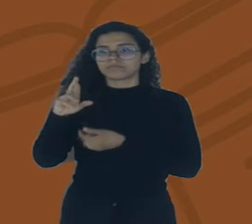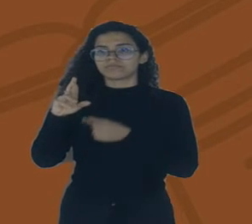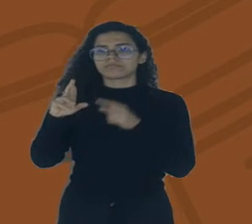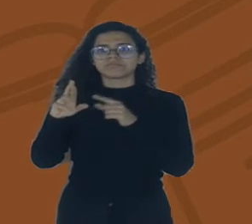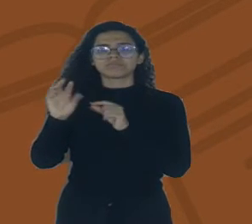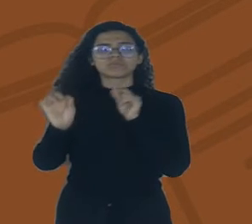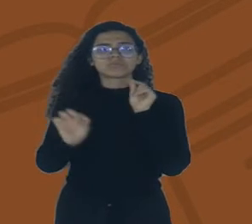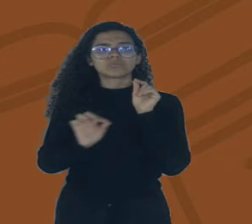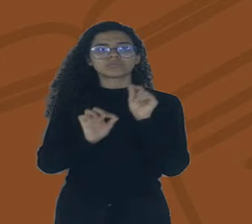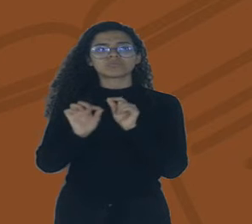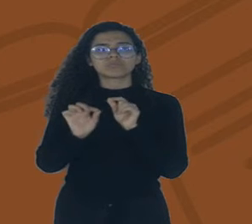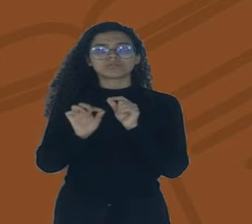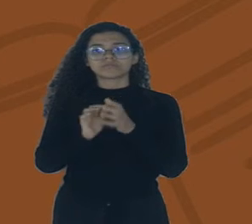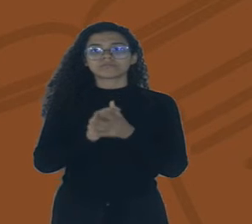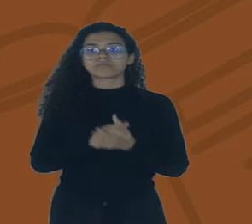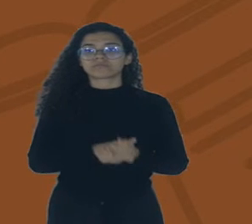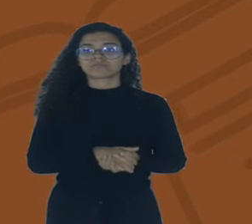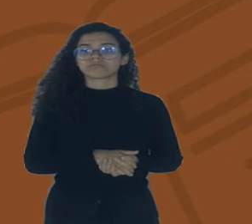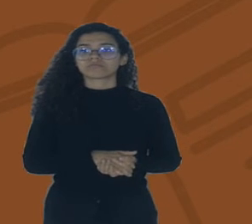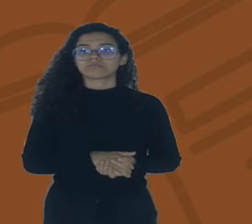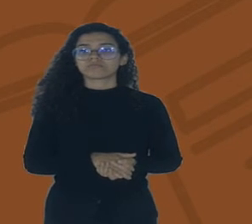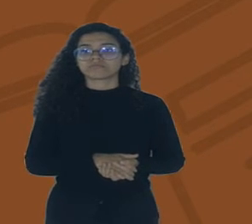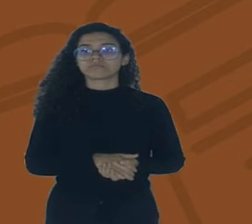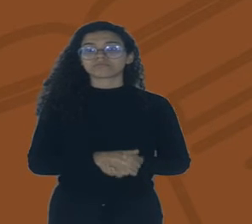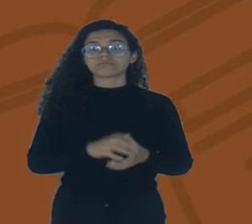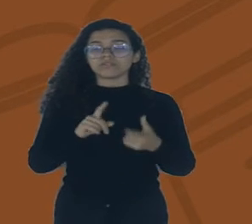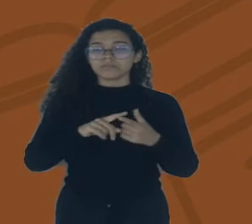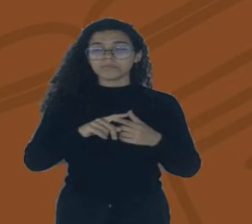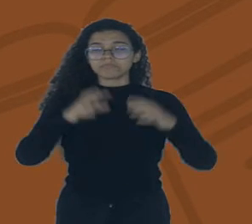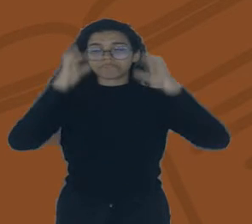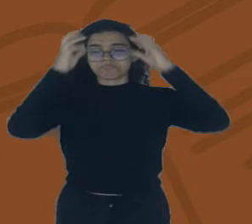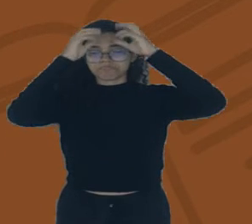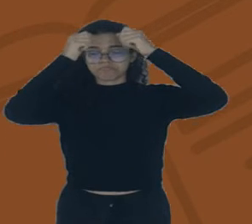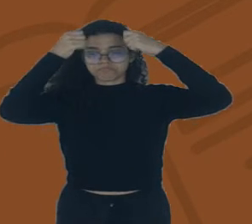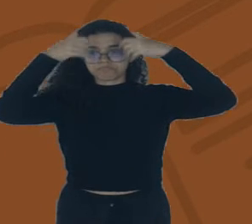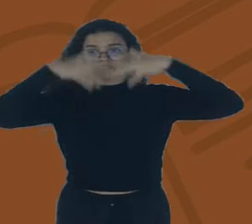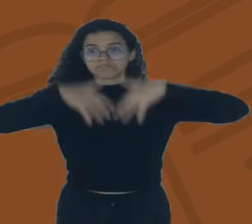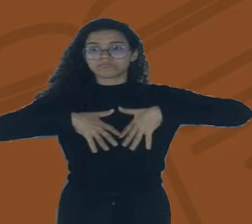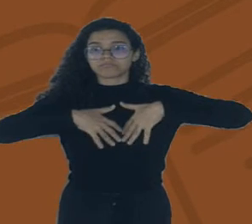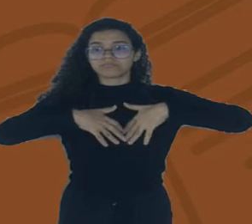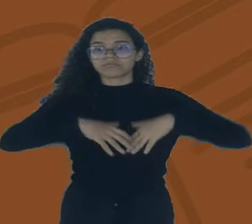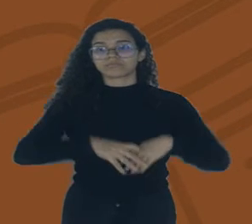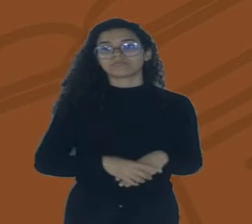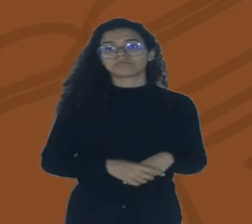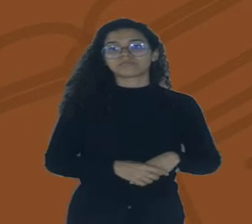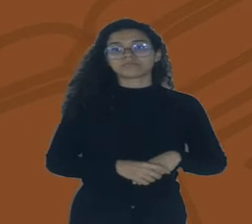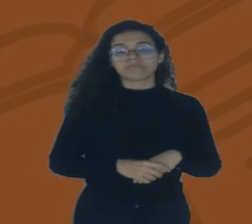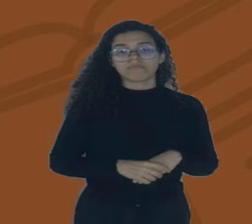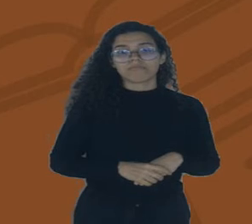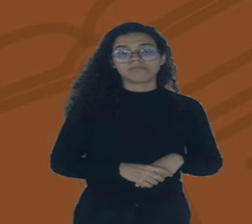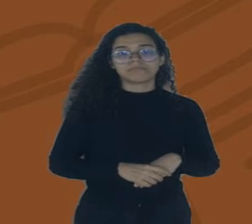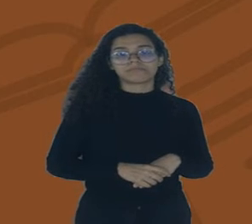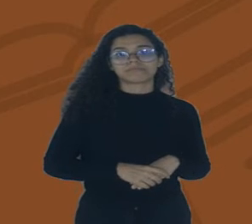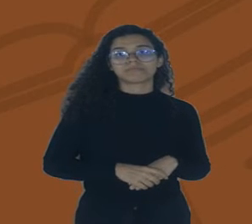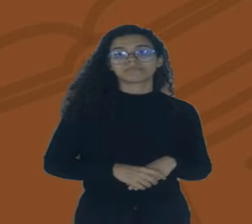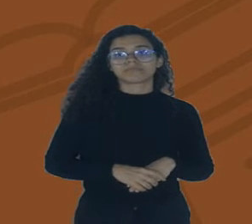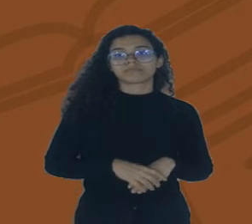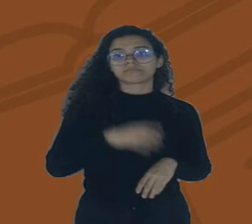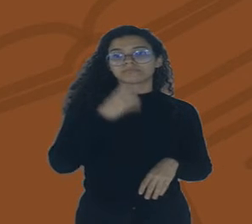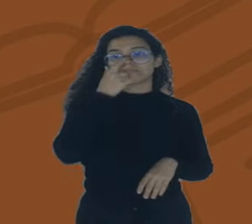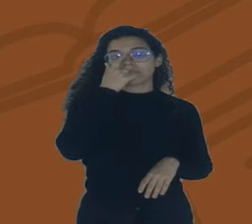mal de Alzheimer? Também é uma doença que afeta o sistema nervoso. E ela é causada devido aí a um